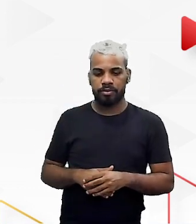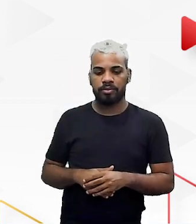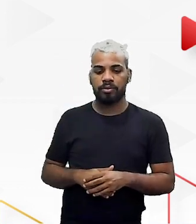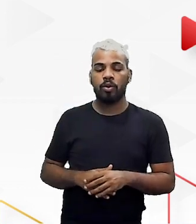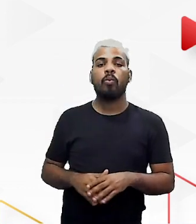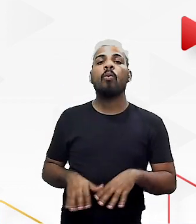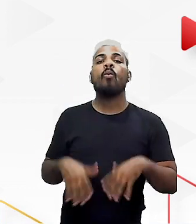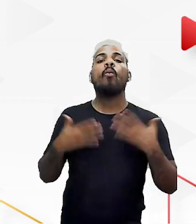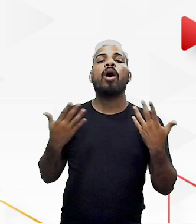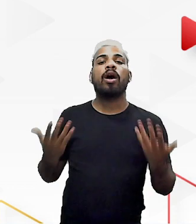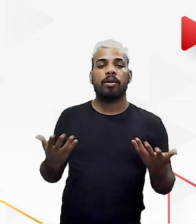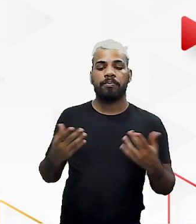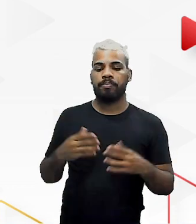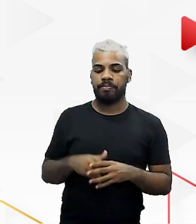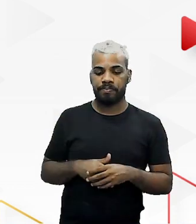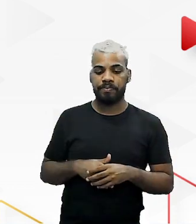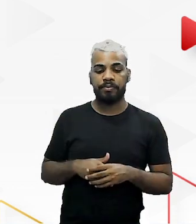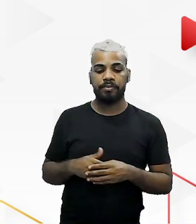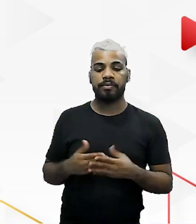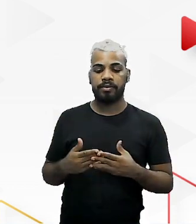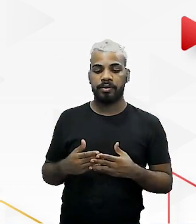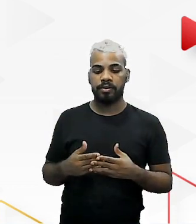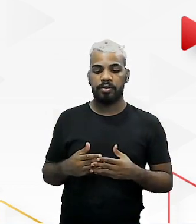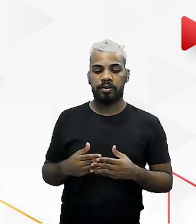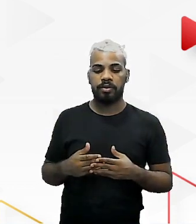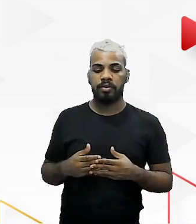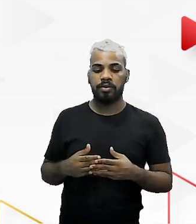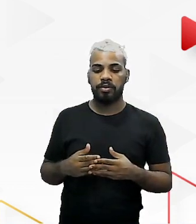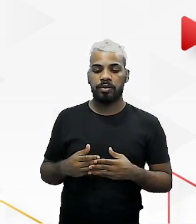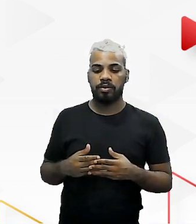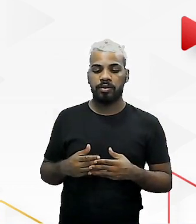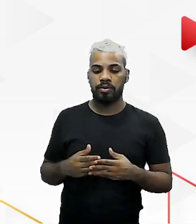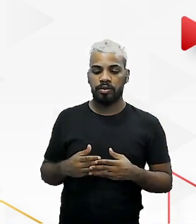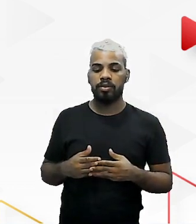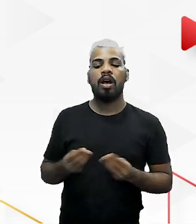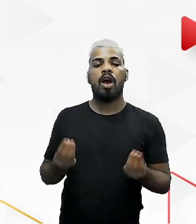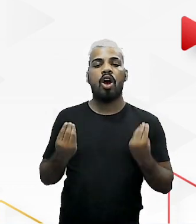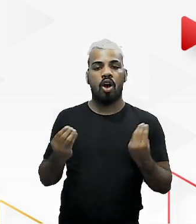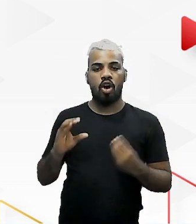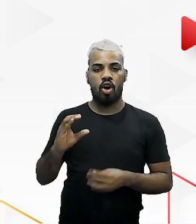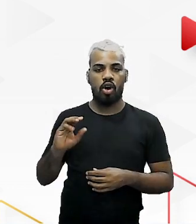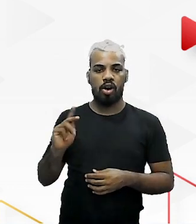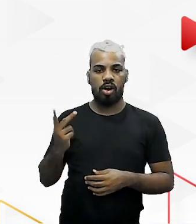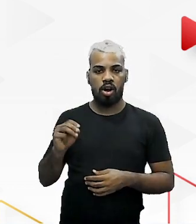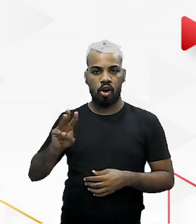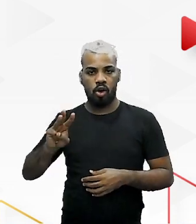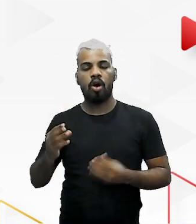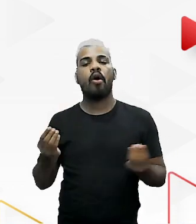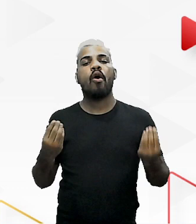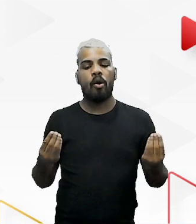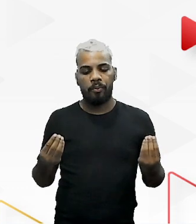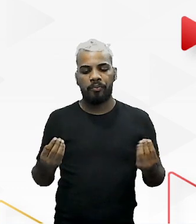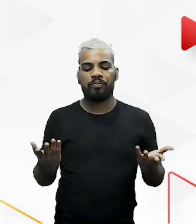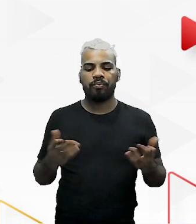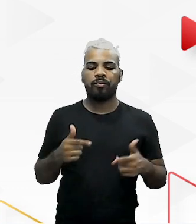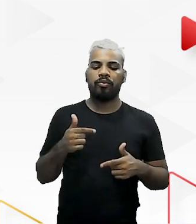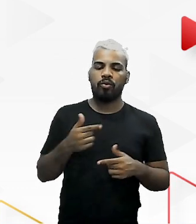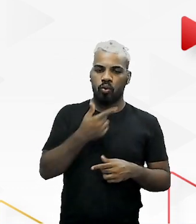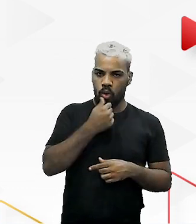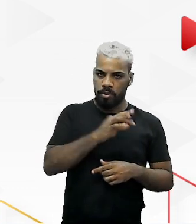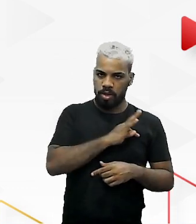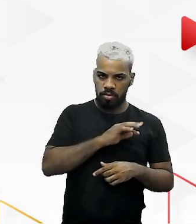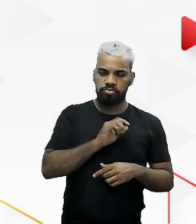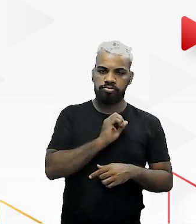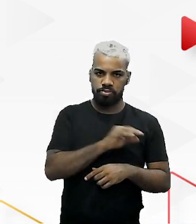Why, né? São especulações. How, como? Né? A continuidade de Stephen no trabalho dele, no